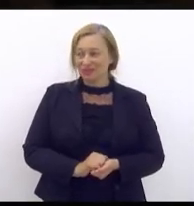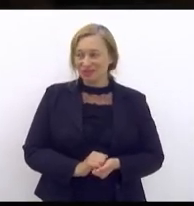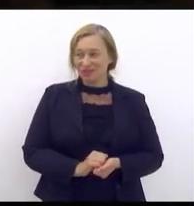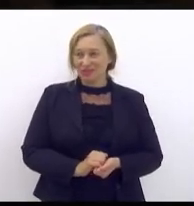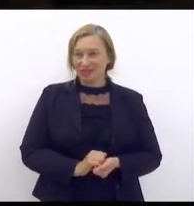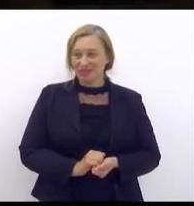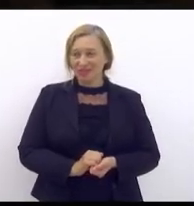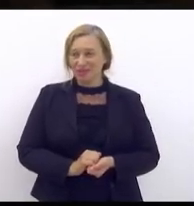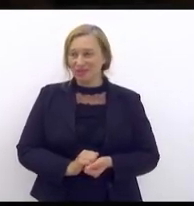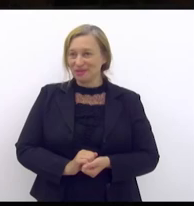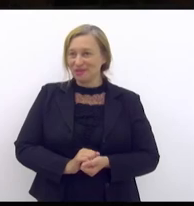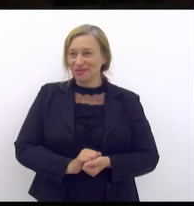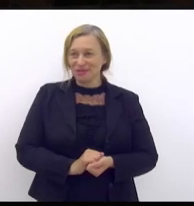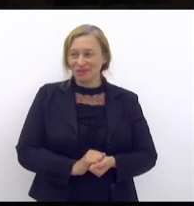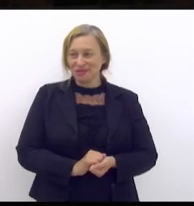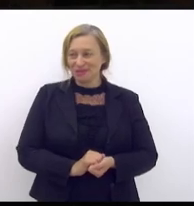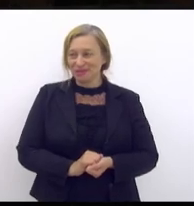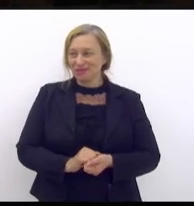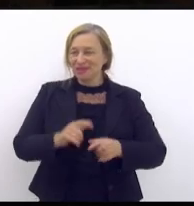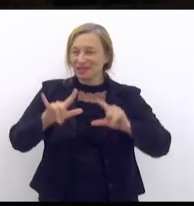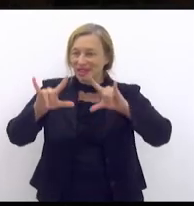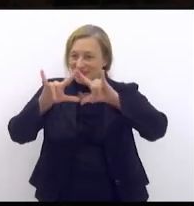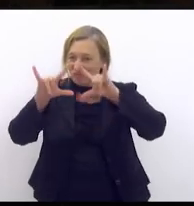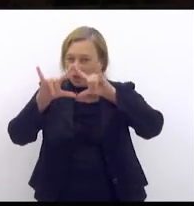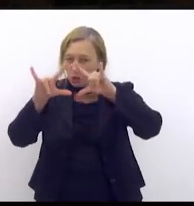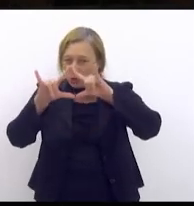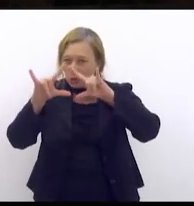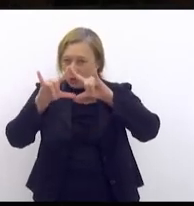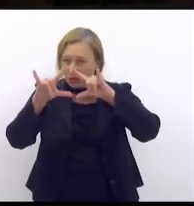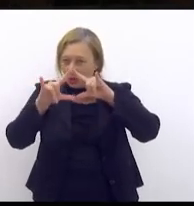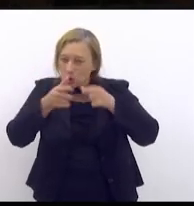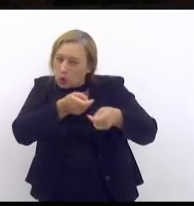as milícias dominam